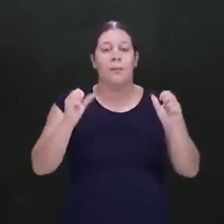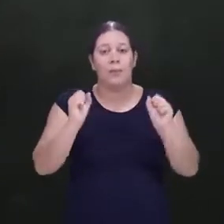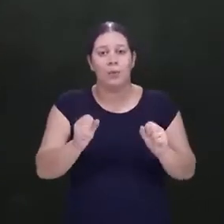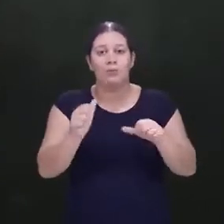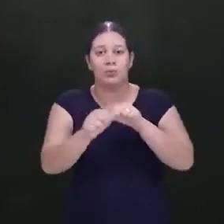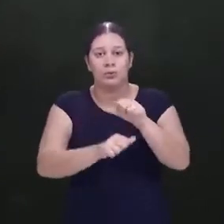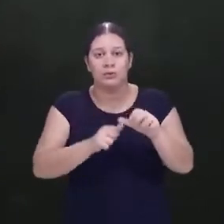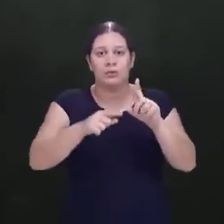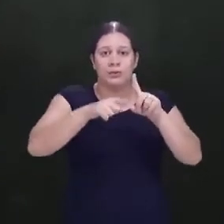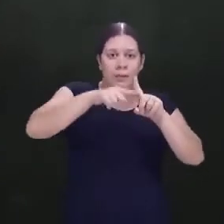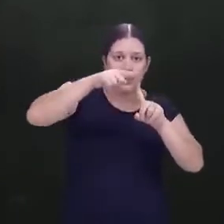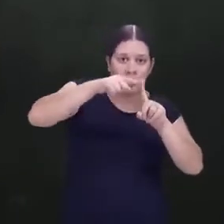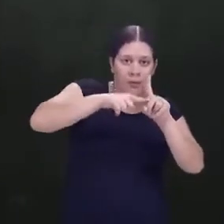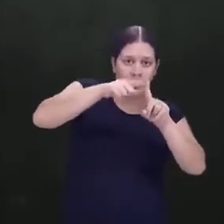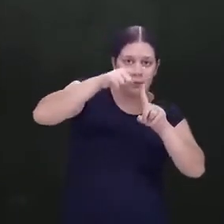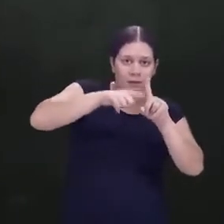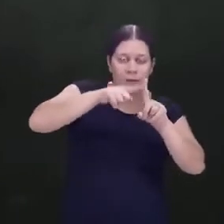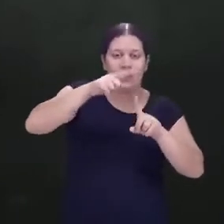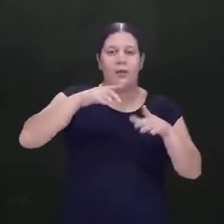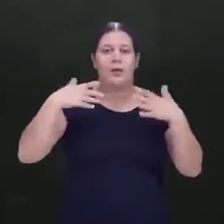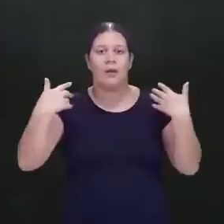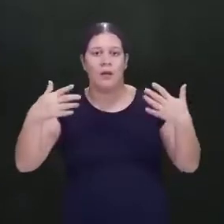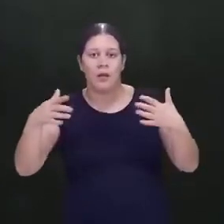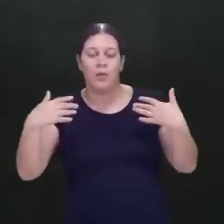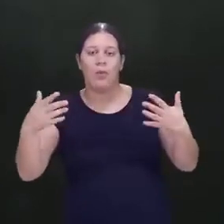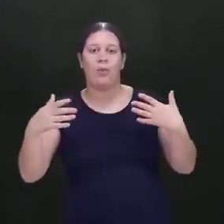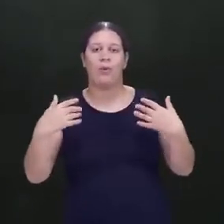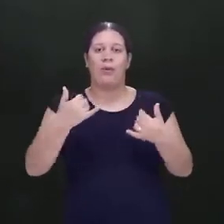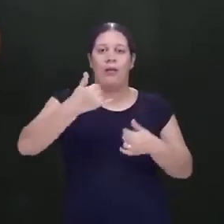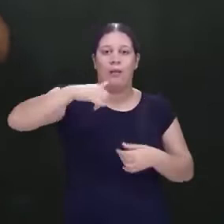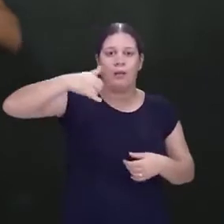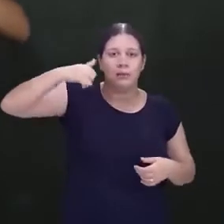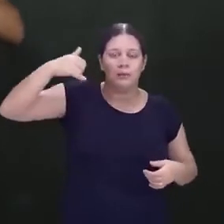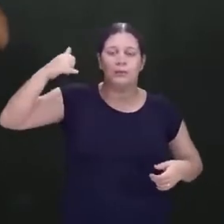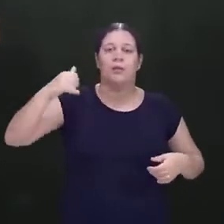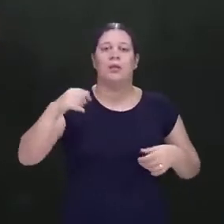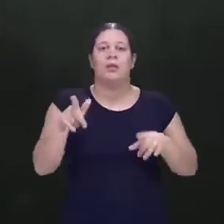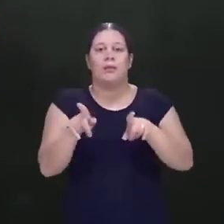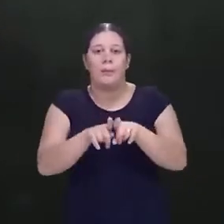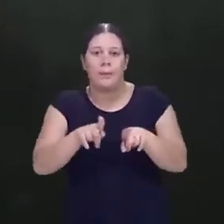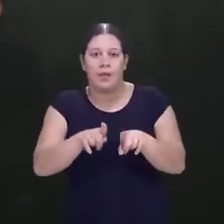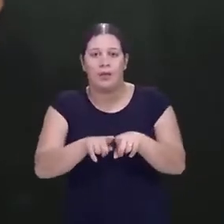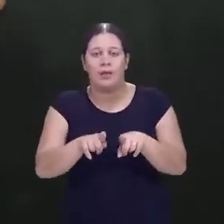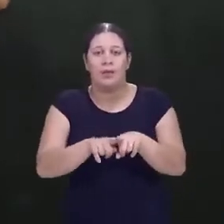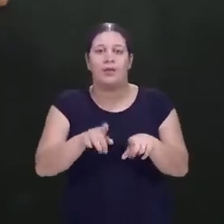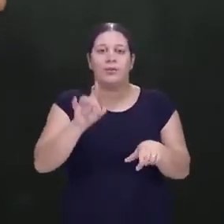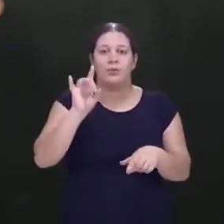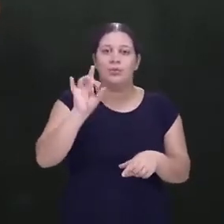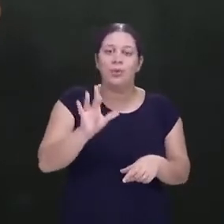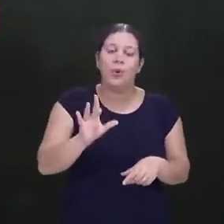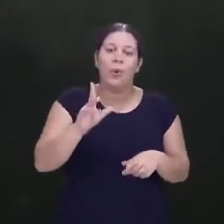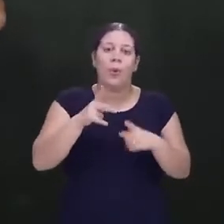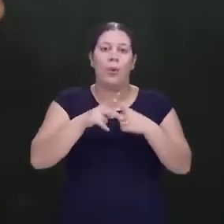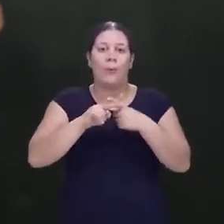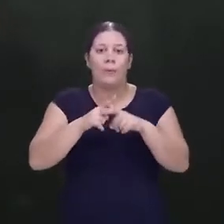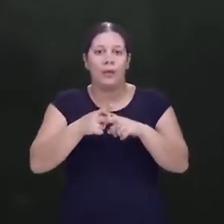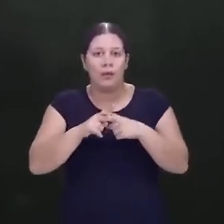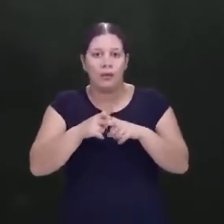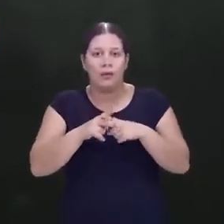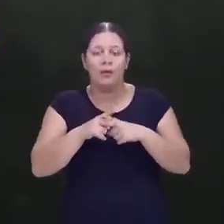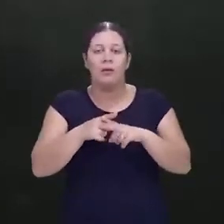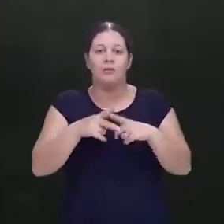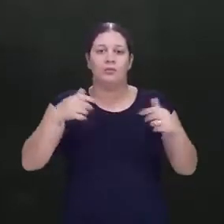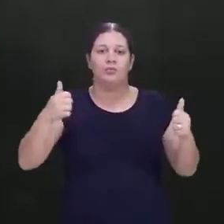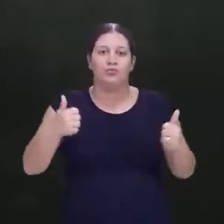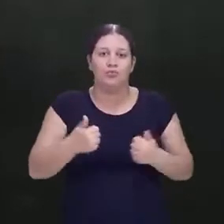de temperatura, um calor, passagem de corrente elétrica, às vezes só o mecânico, algo que